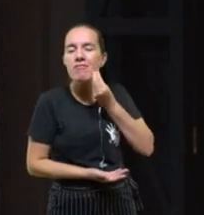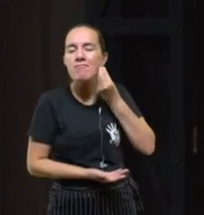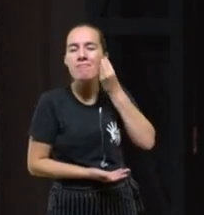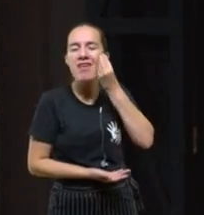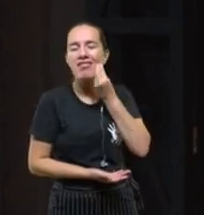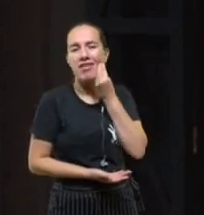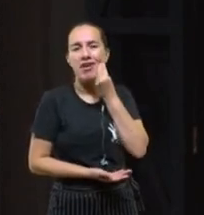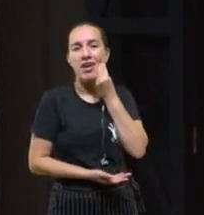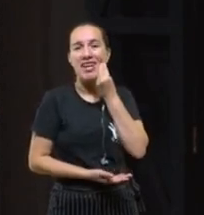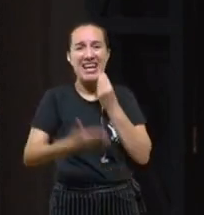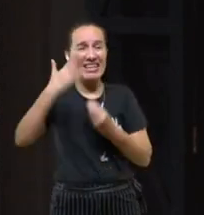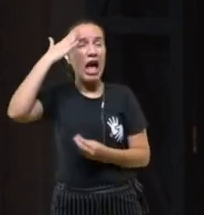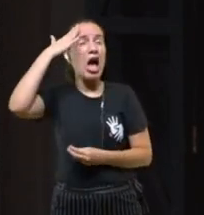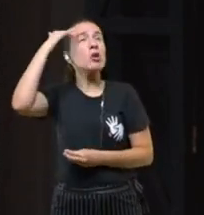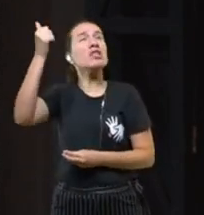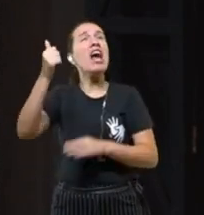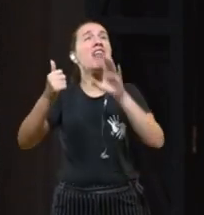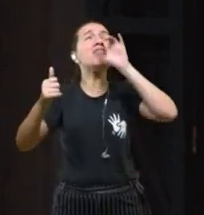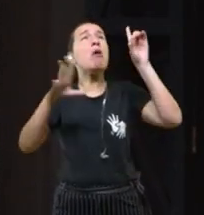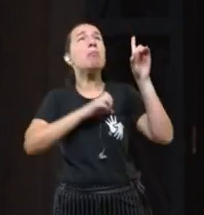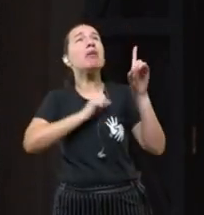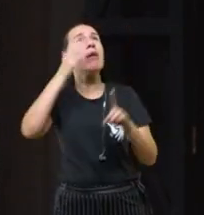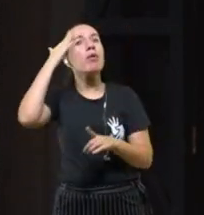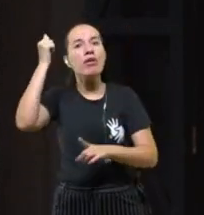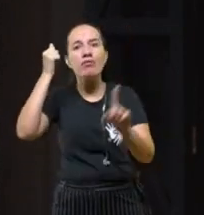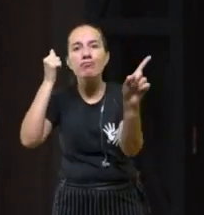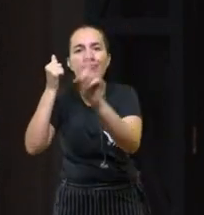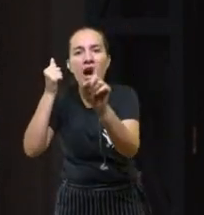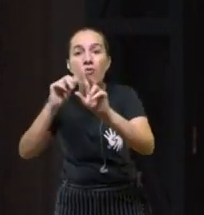Deus num nível que eu nunca vivi.